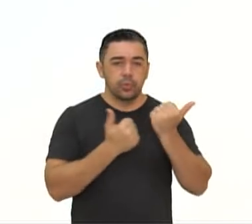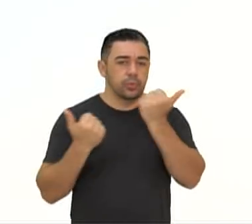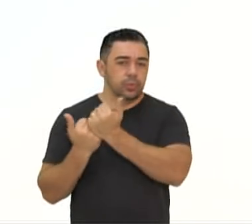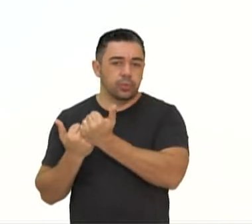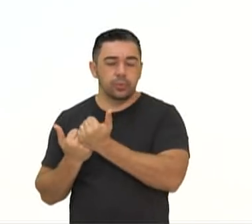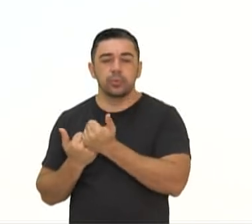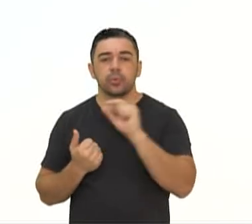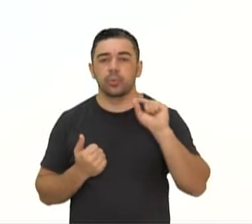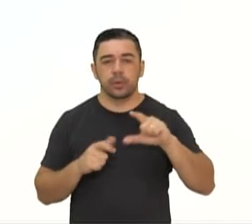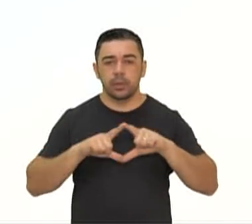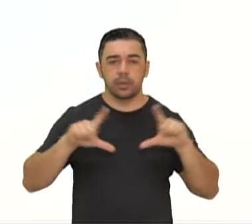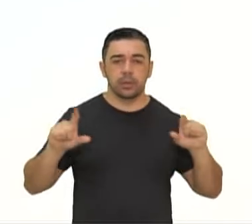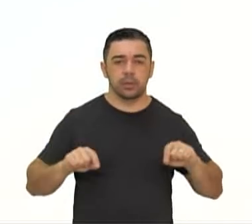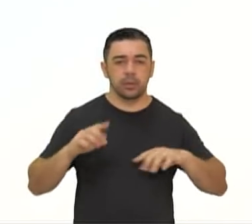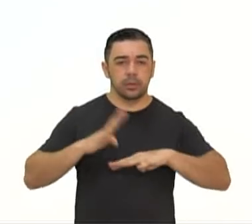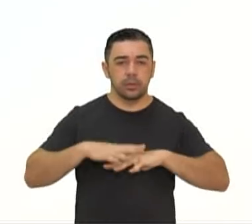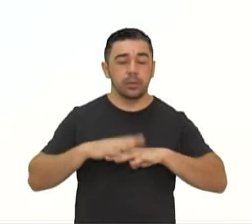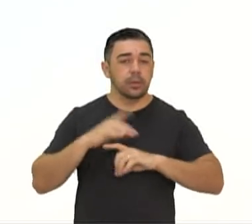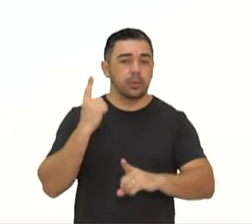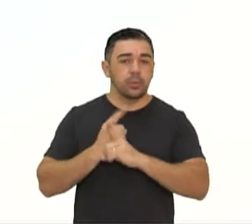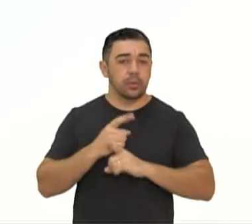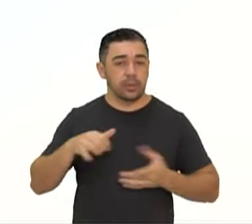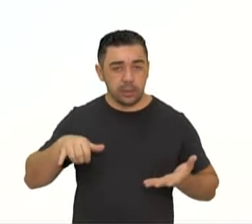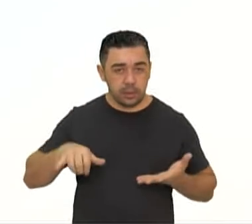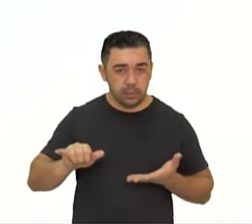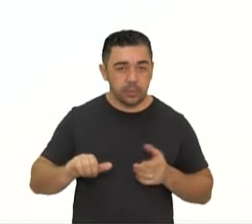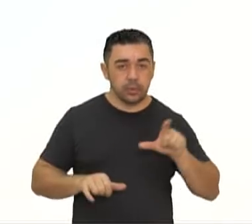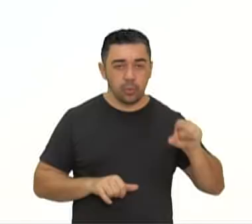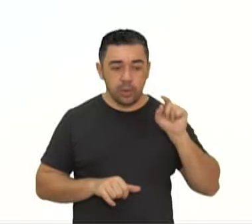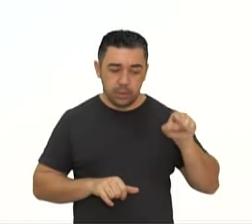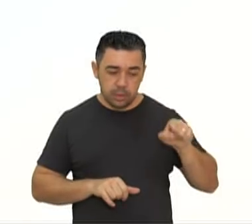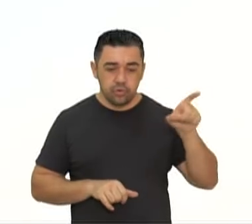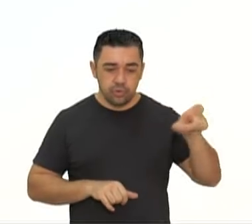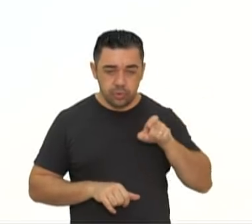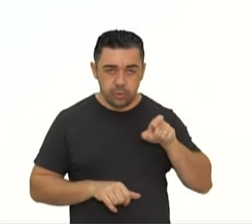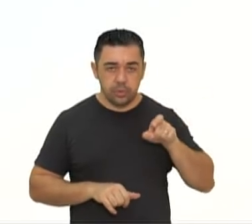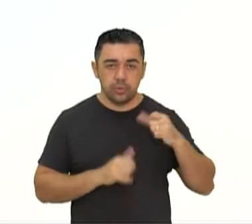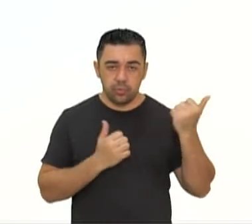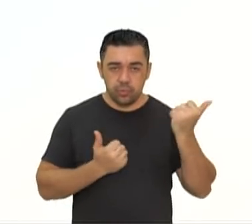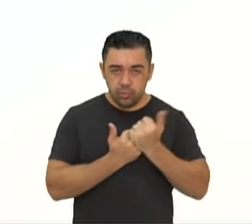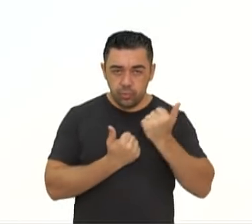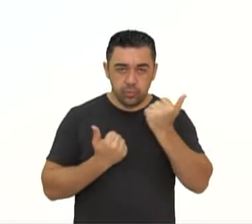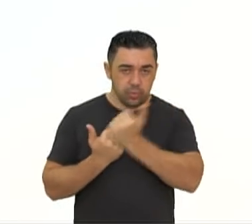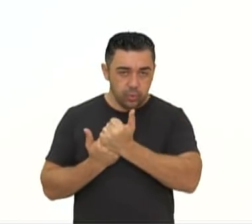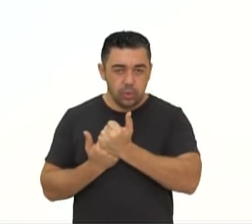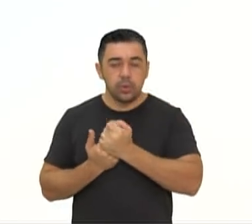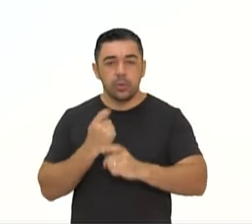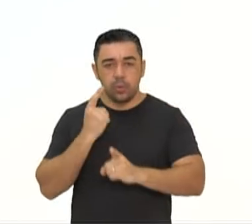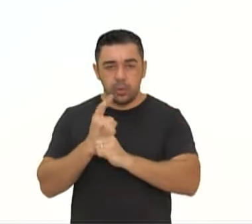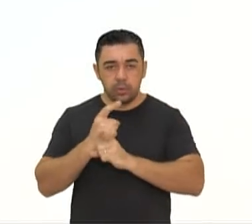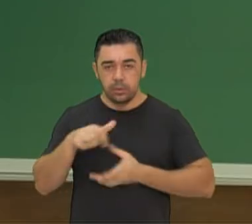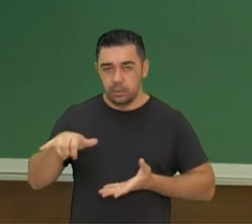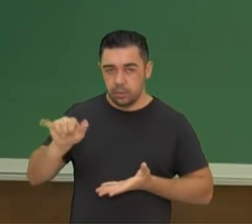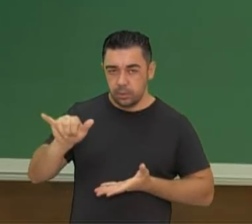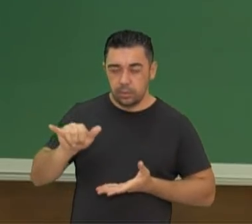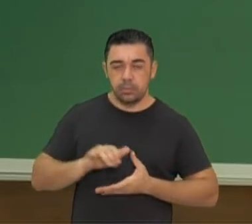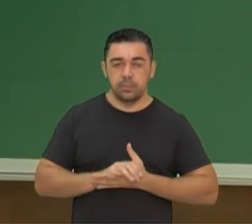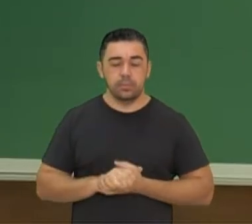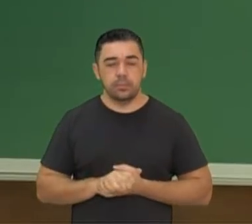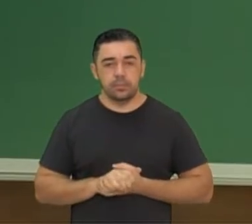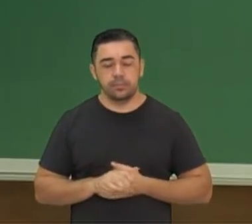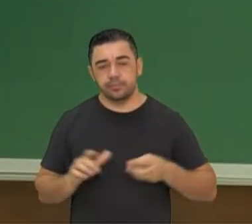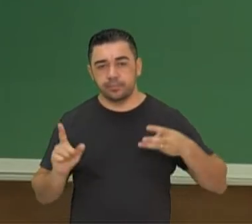na equação para obter y. Então, você escolhe o x e você substitui para achar o y, tá?